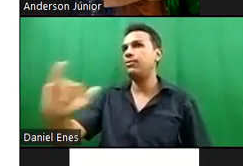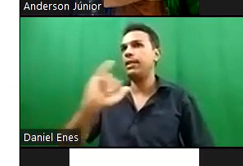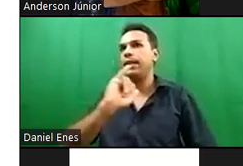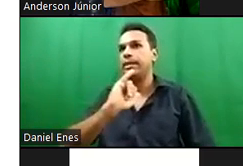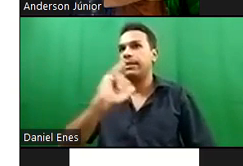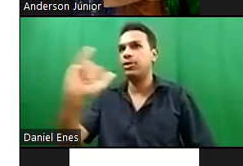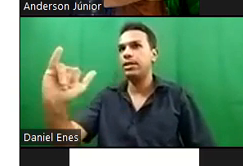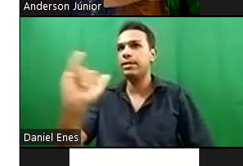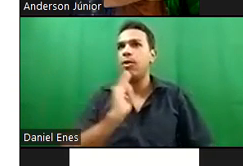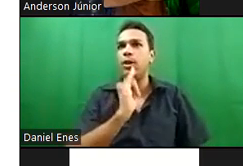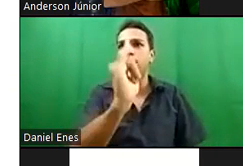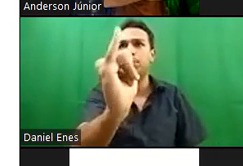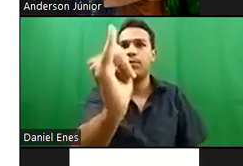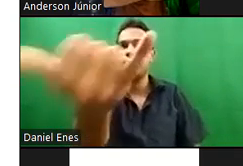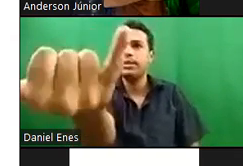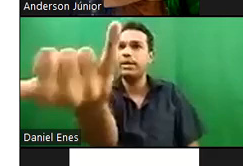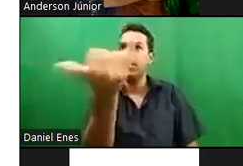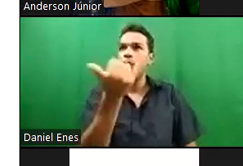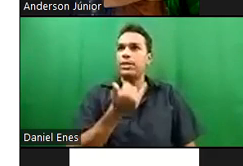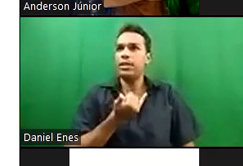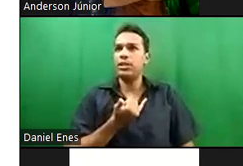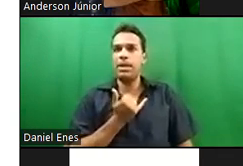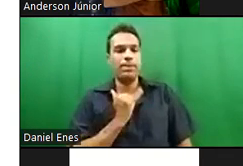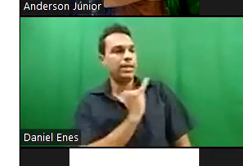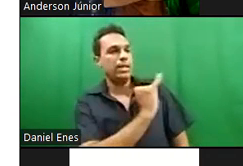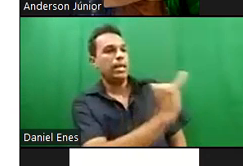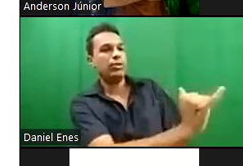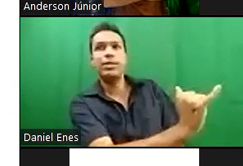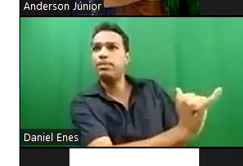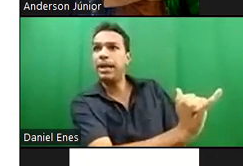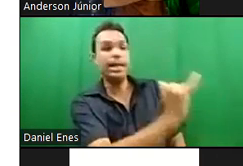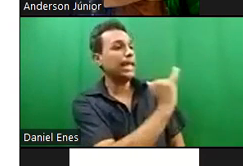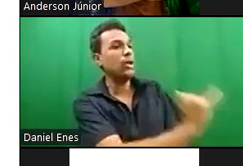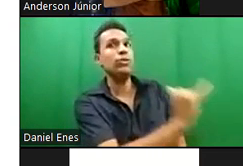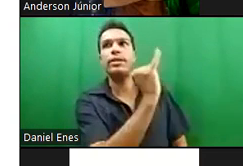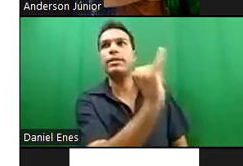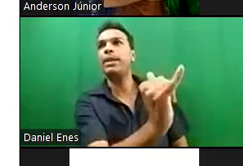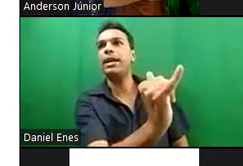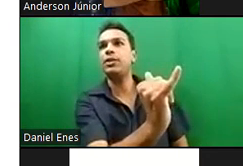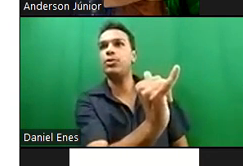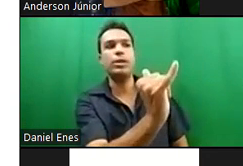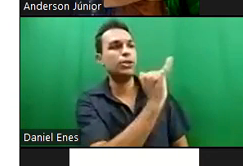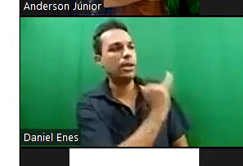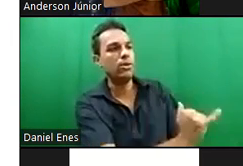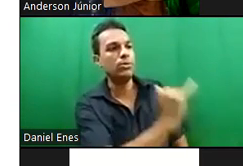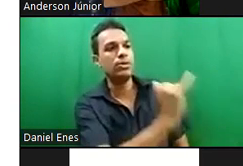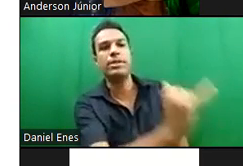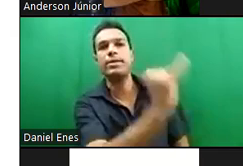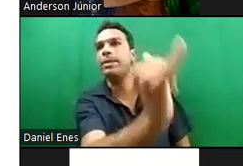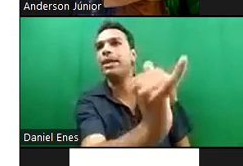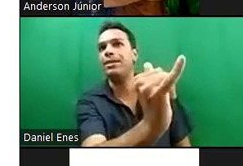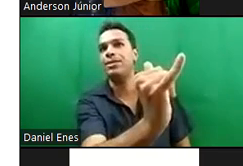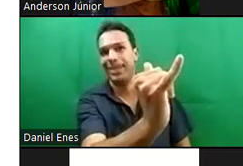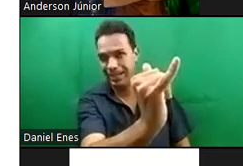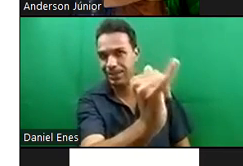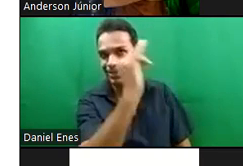que eu falei? Direção, ó, eu disse para você, você disse para mim, eu disse para ele, eu disse para eles dois, eu disse